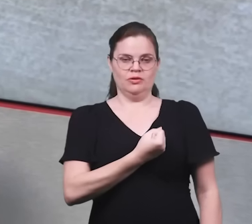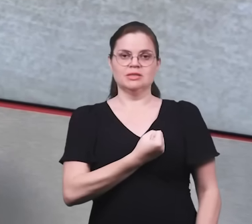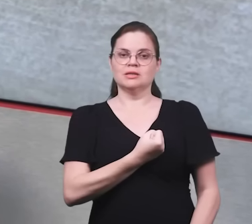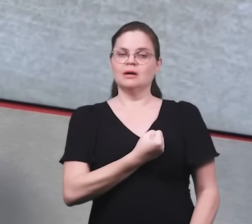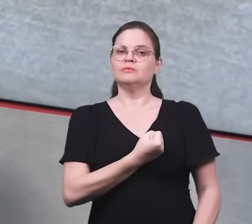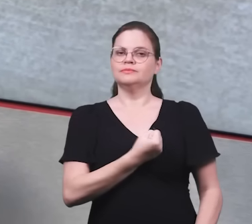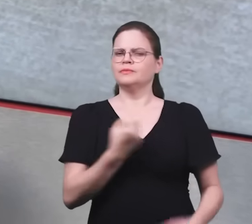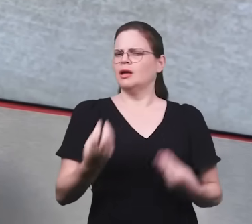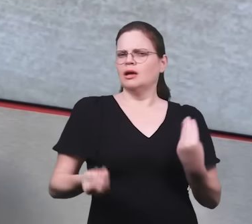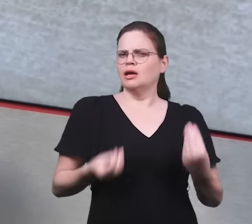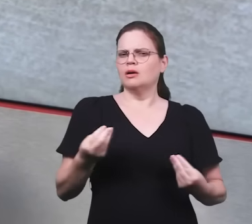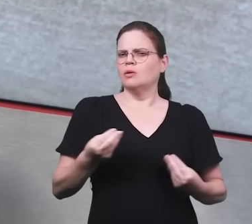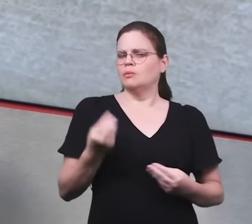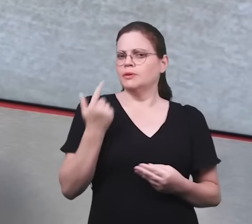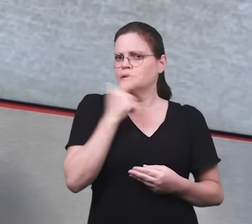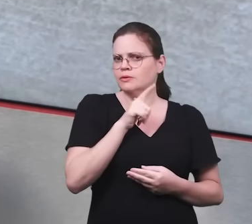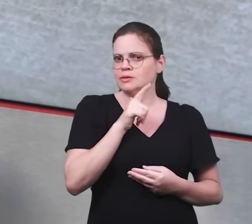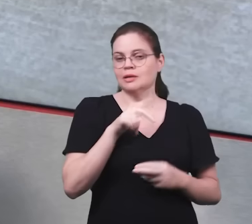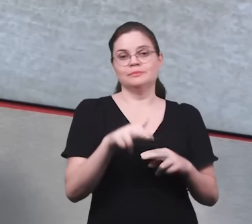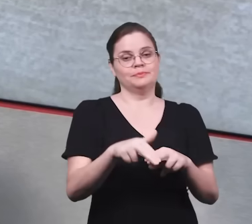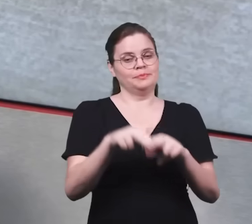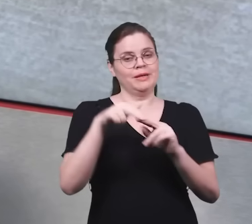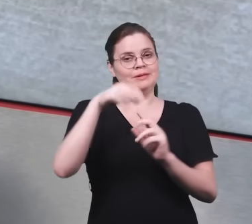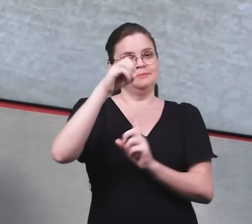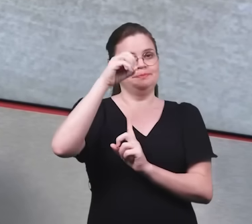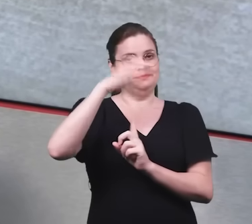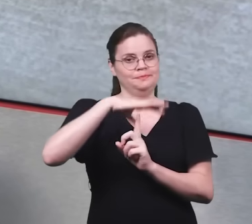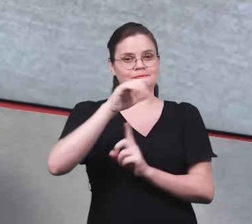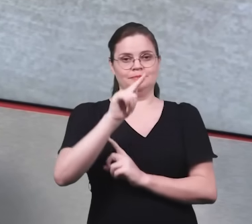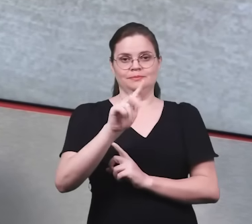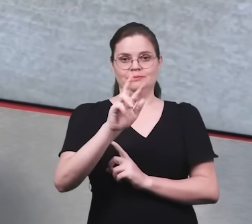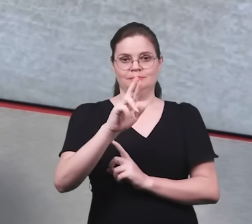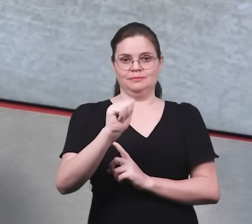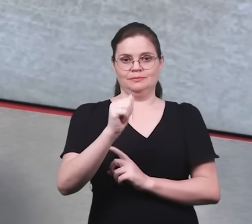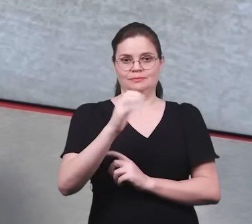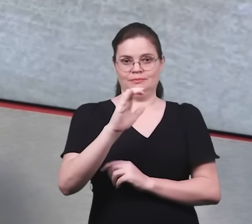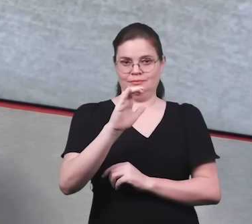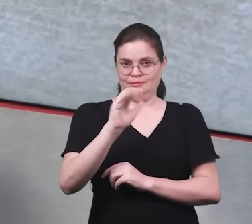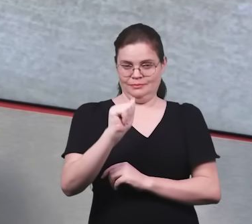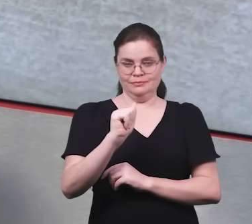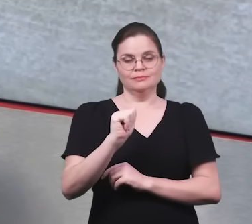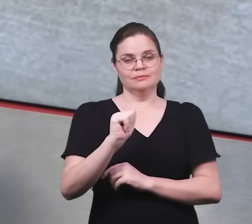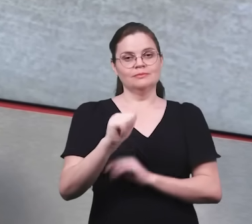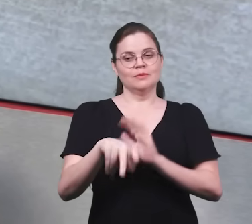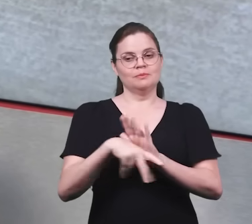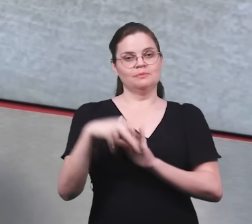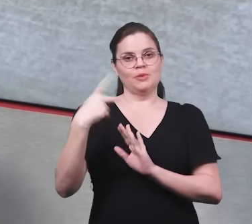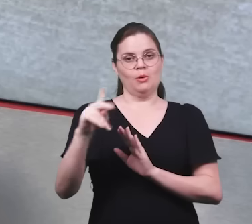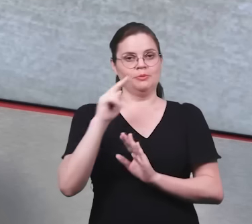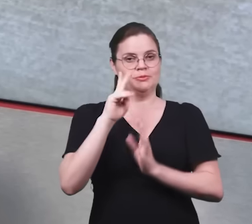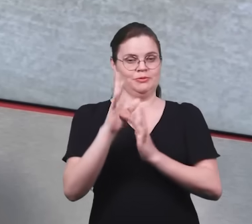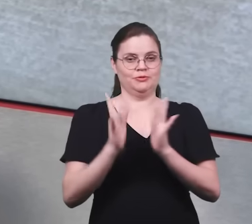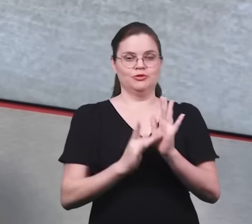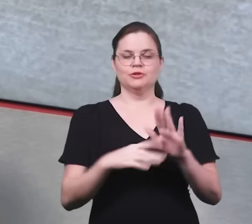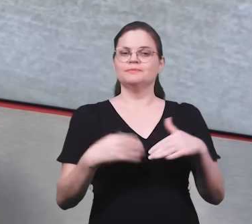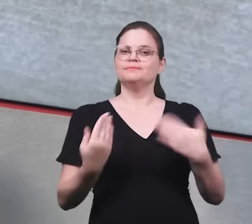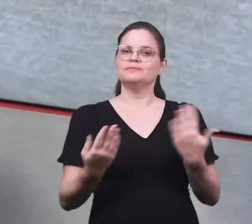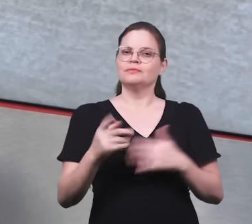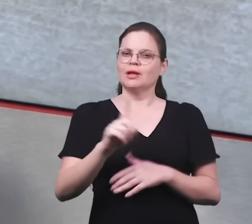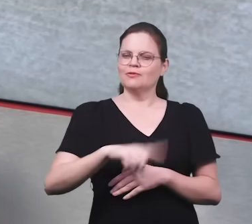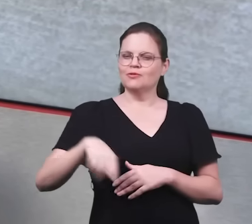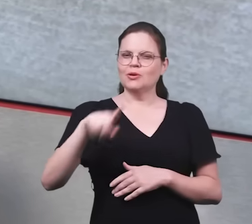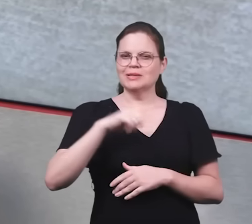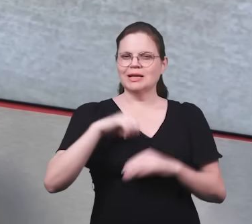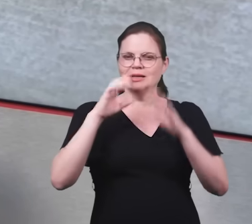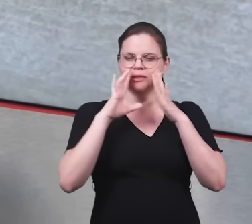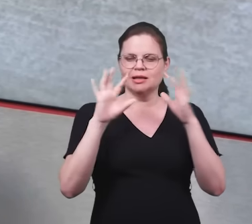pela graça do Senhor Jesus Cristo. E é interessante que esse assunto deve talvez ter algum nível de interesse